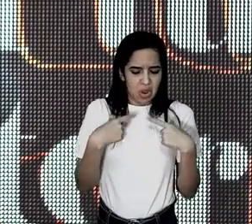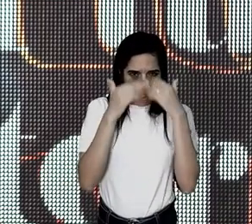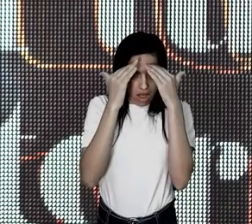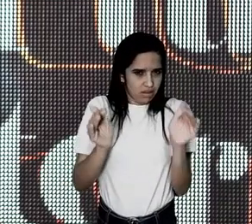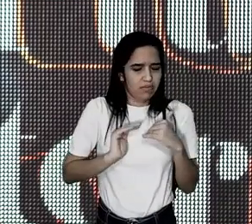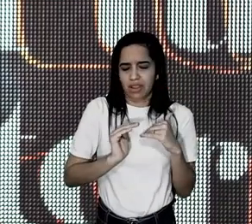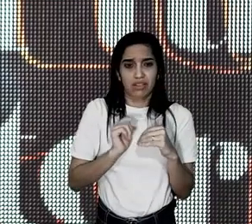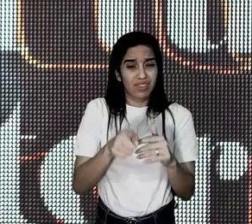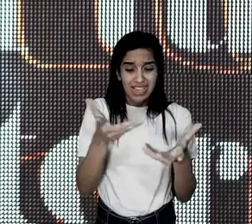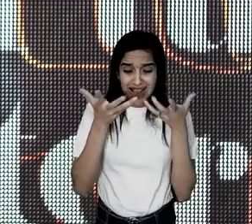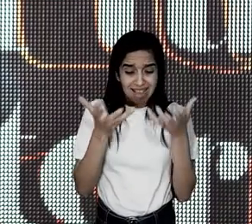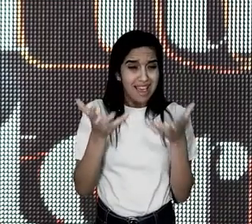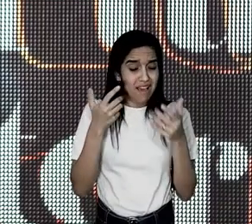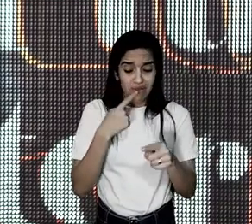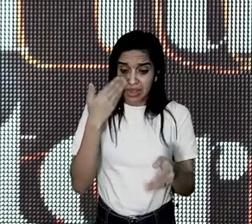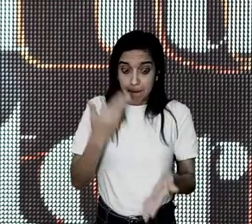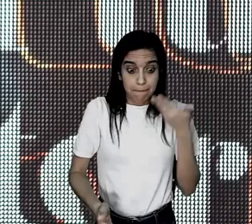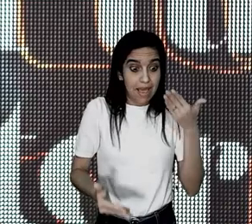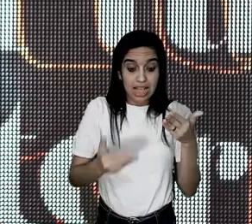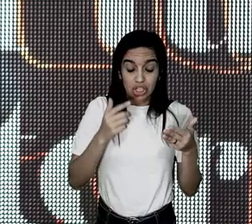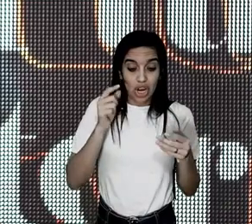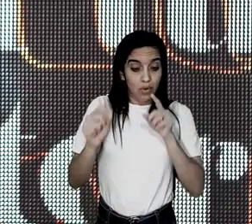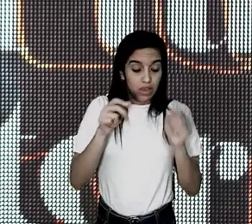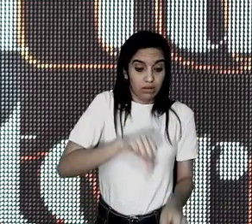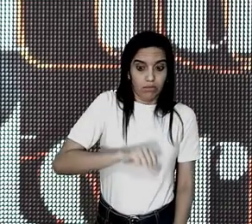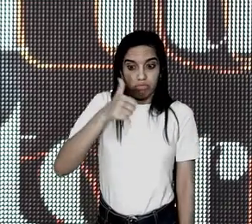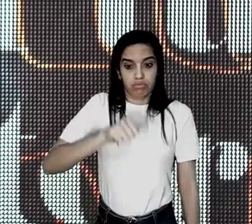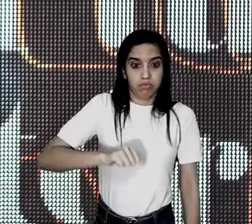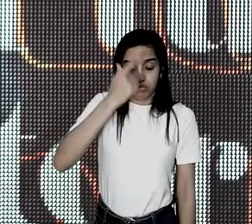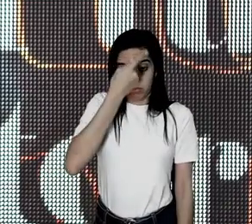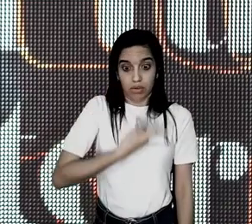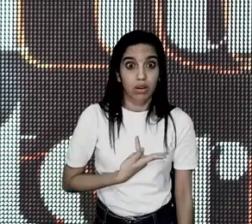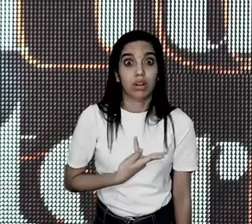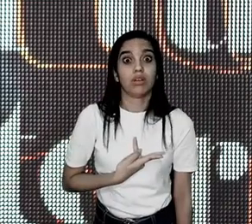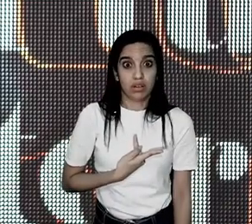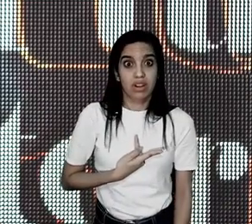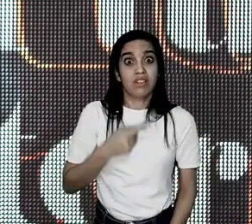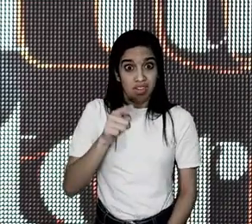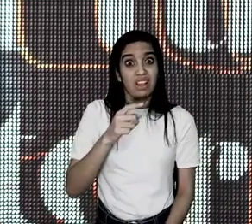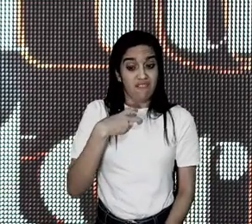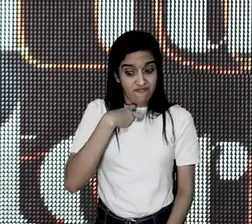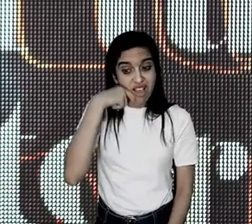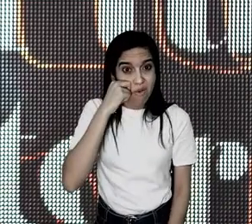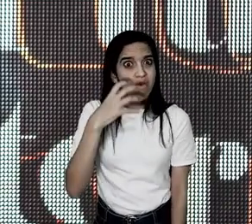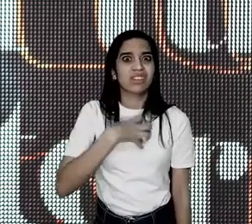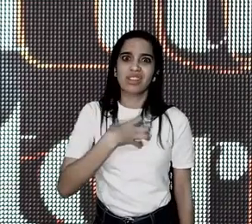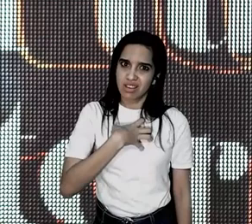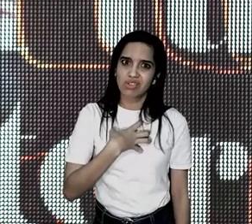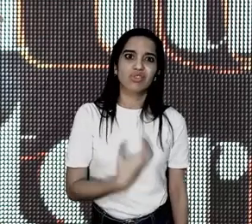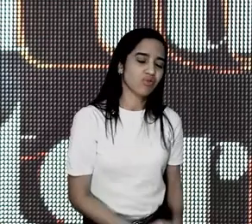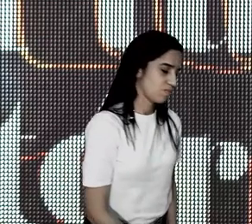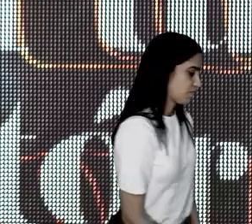quer muito algo, você perde o filtro ali da sua reputação, você passa ridículo, você passa vergonha, você